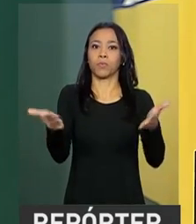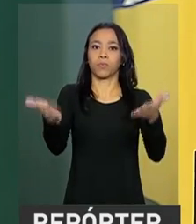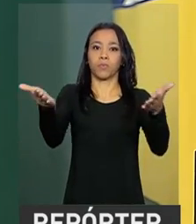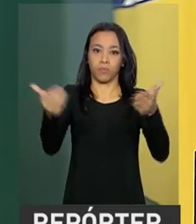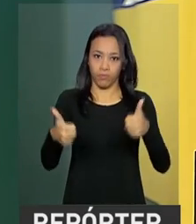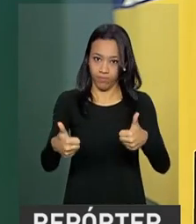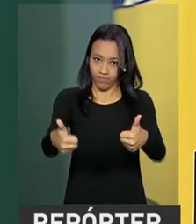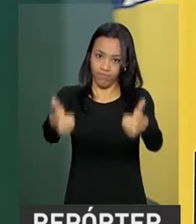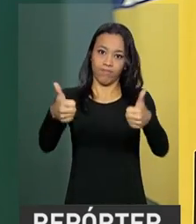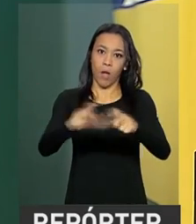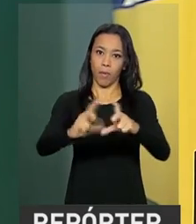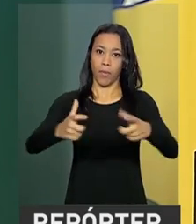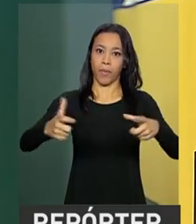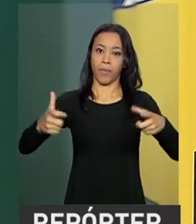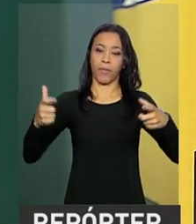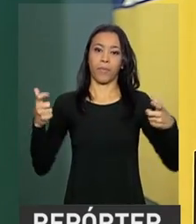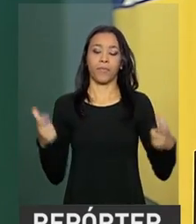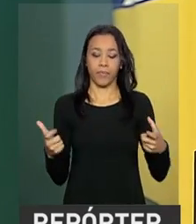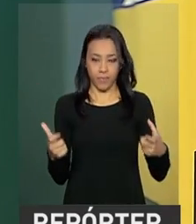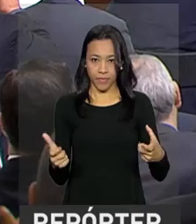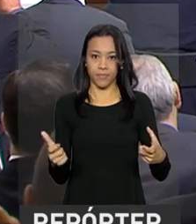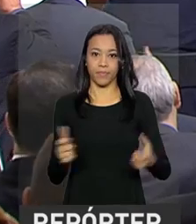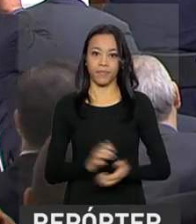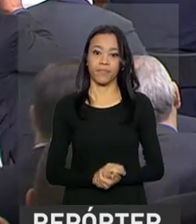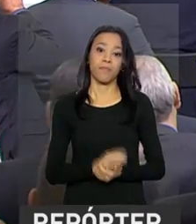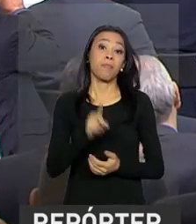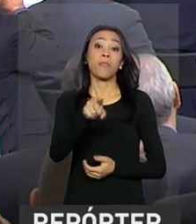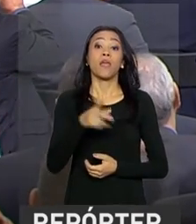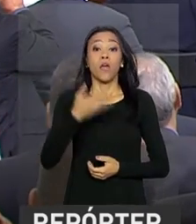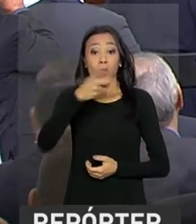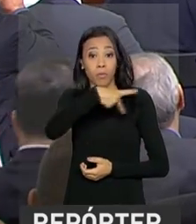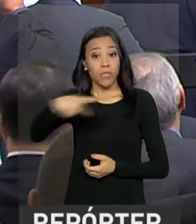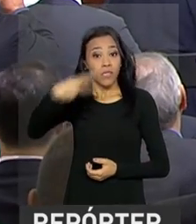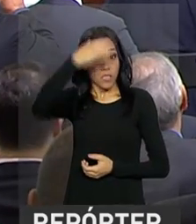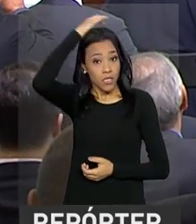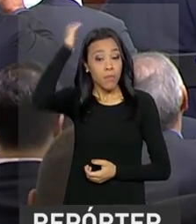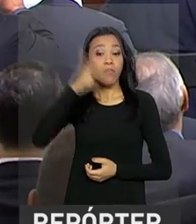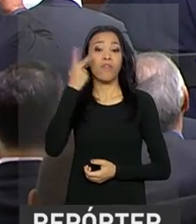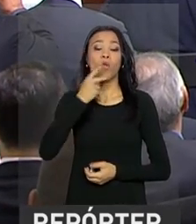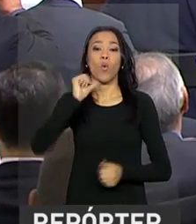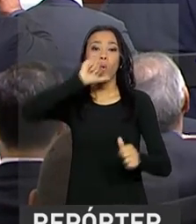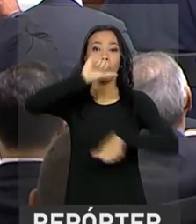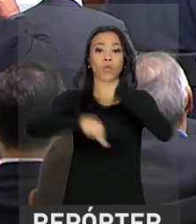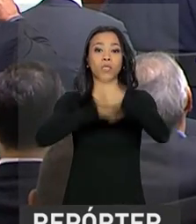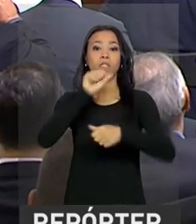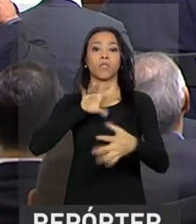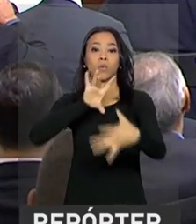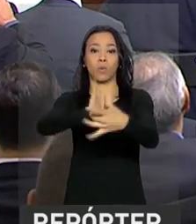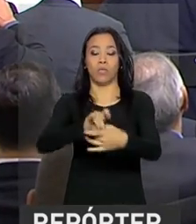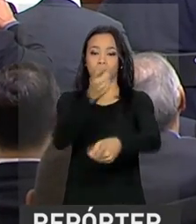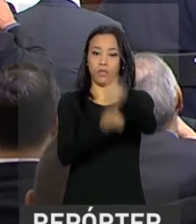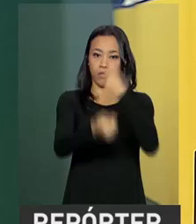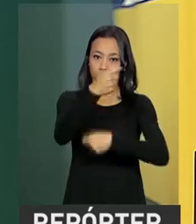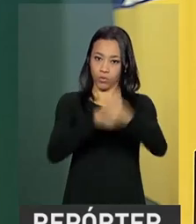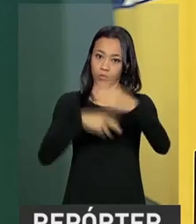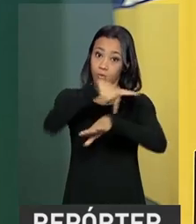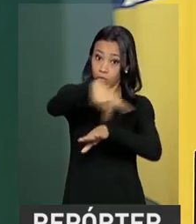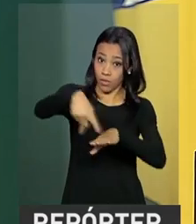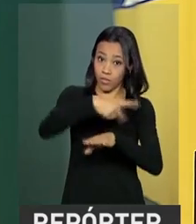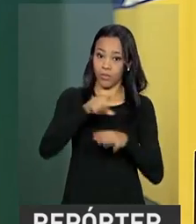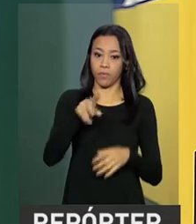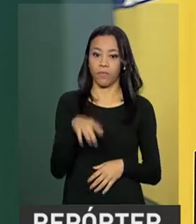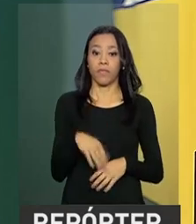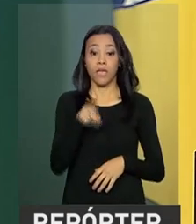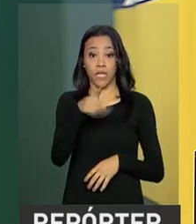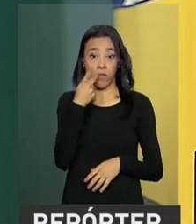acaba aumentando a produ temer também defendeu uma mudança no cenário econômico do país pouco a